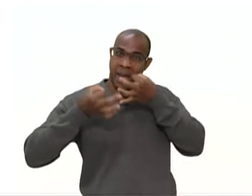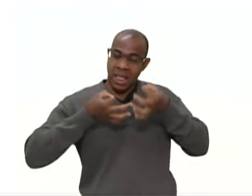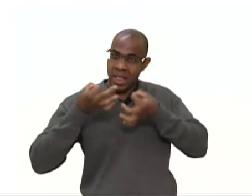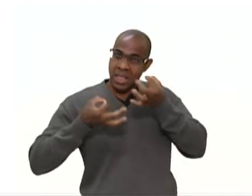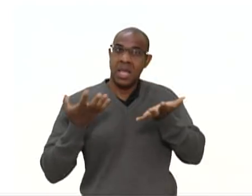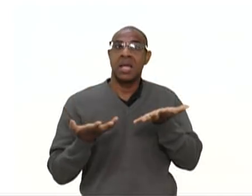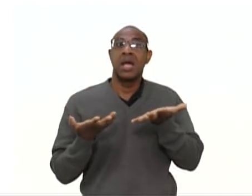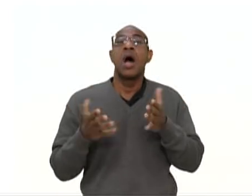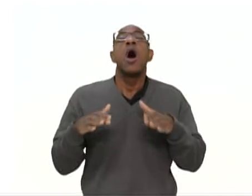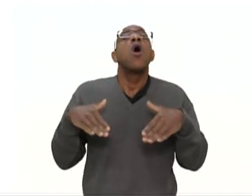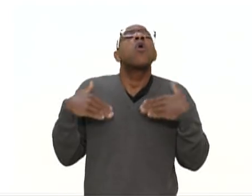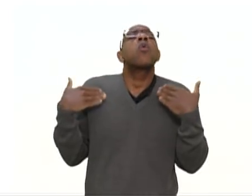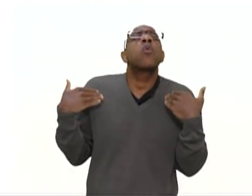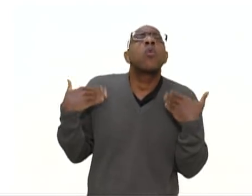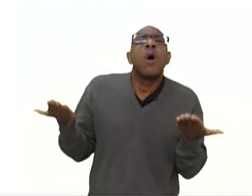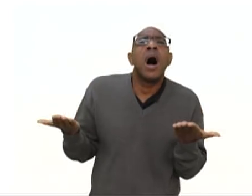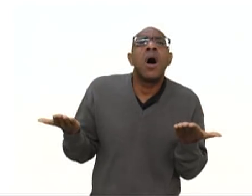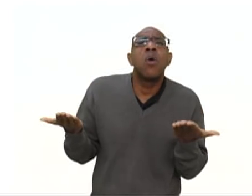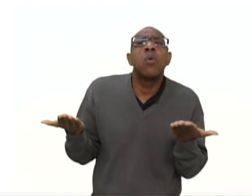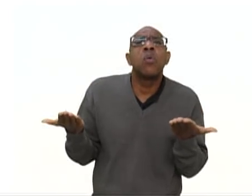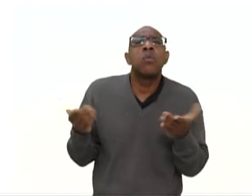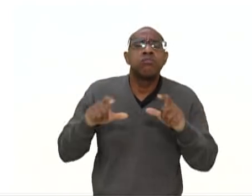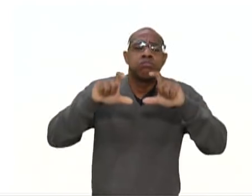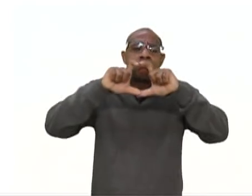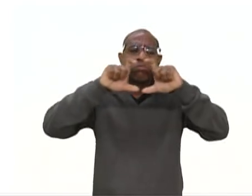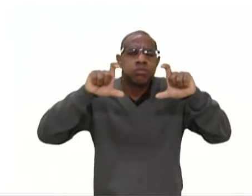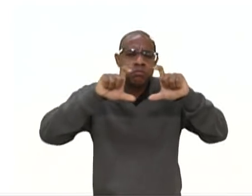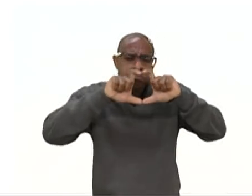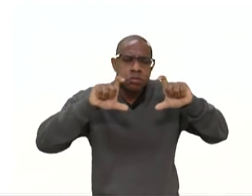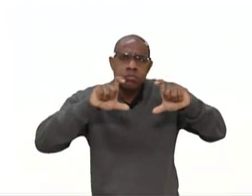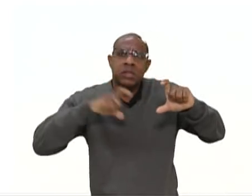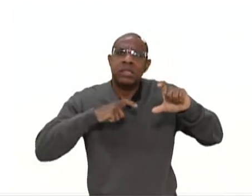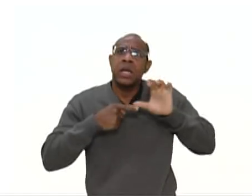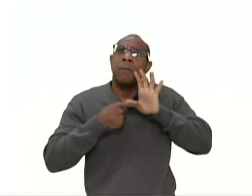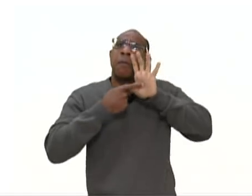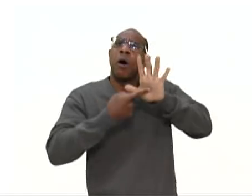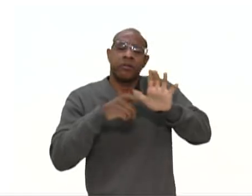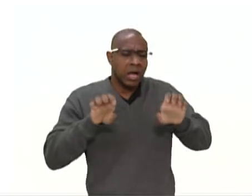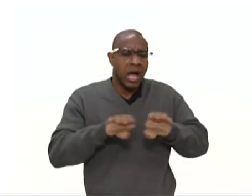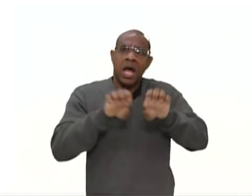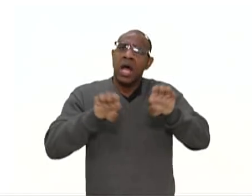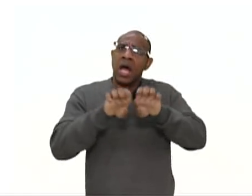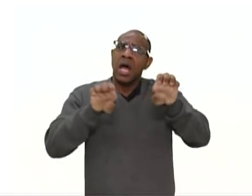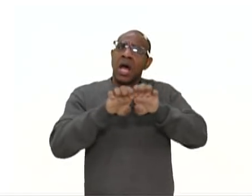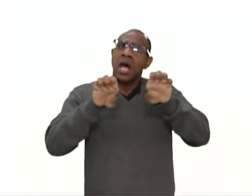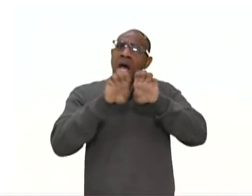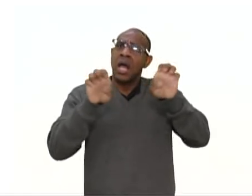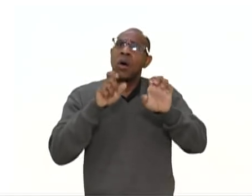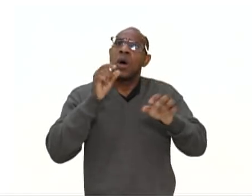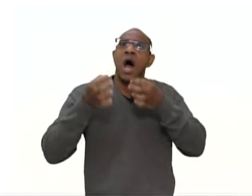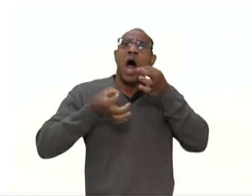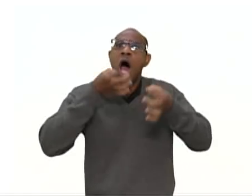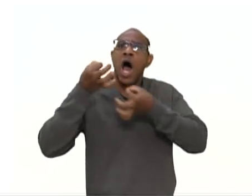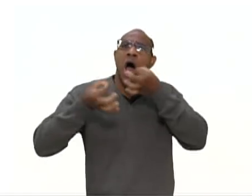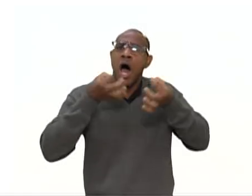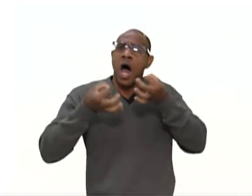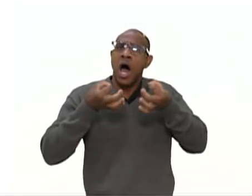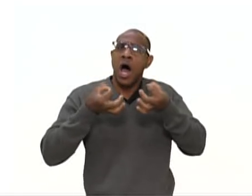argumentativos. Quais são as partes que compõem a estrutura do artigo de